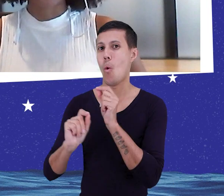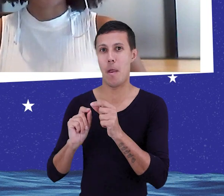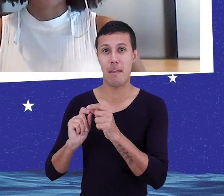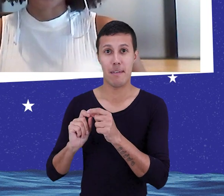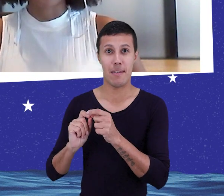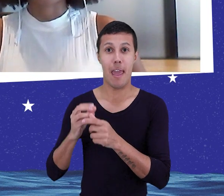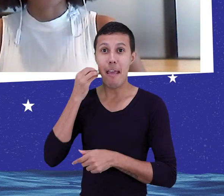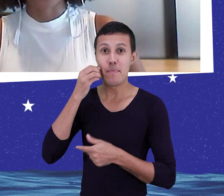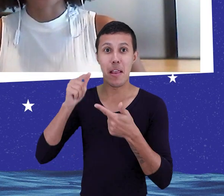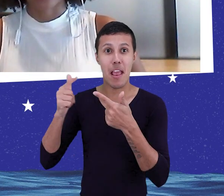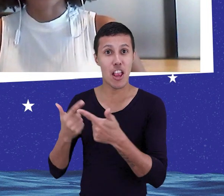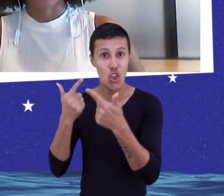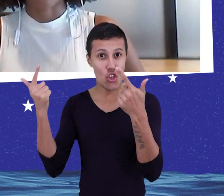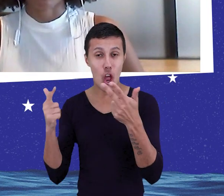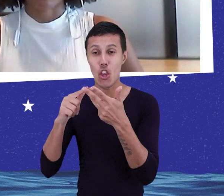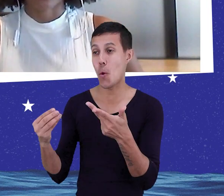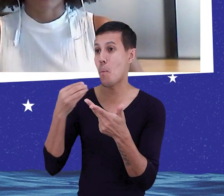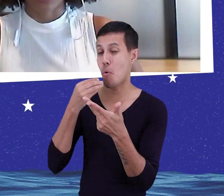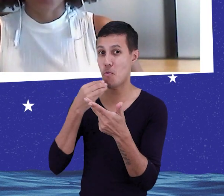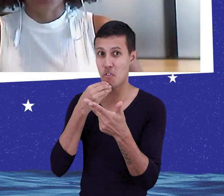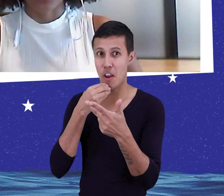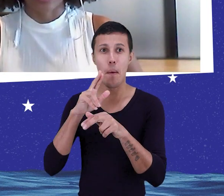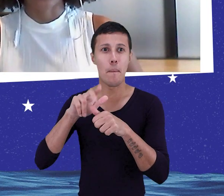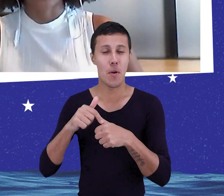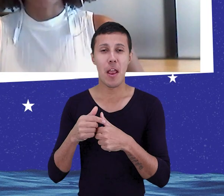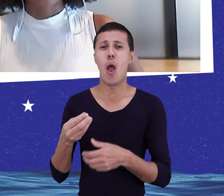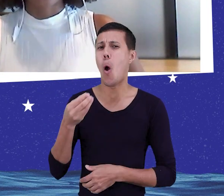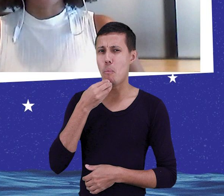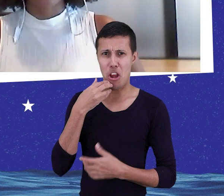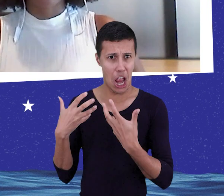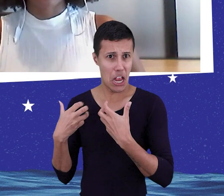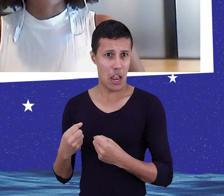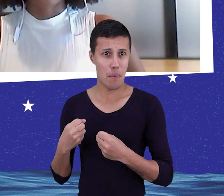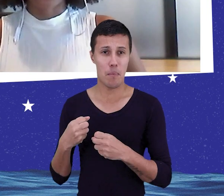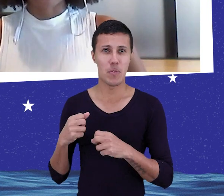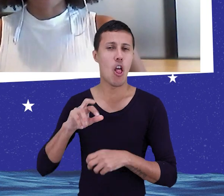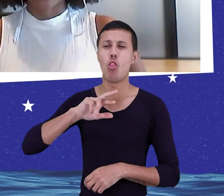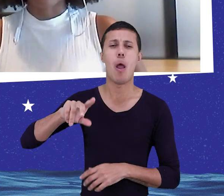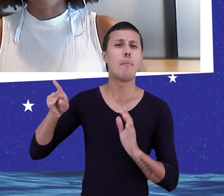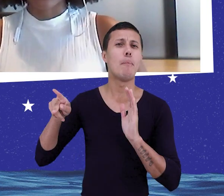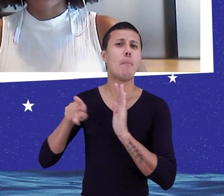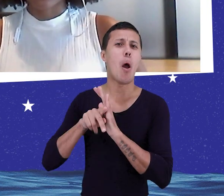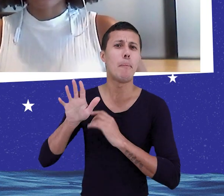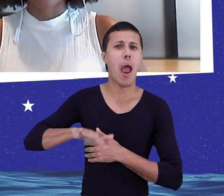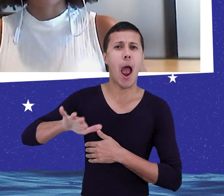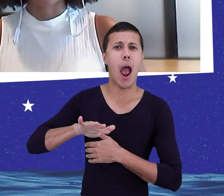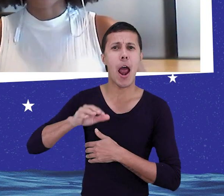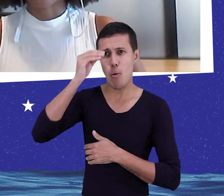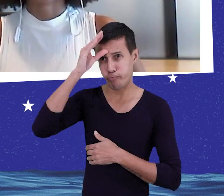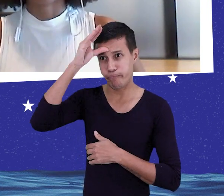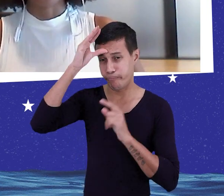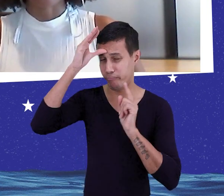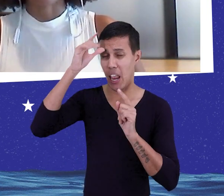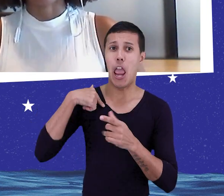né, com a sorte e a oportunidade, né? Eu estava preparada para aquela oportunidade. E eu não digo, Patrícia, só preparada no quesito intelectual,